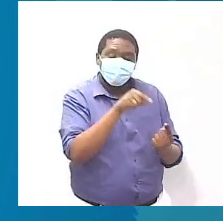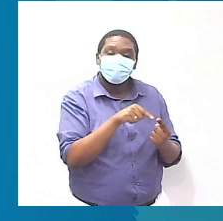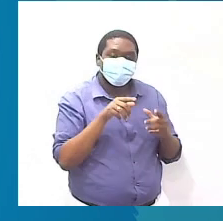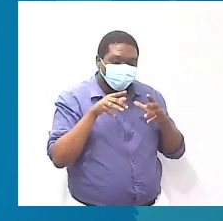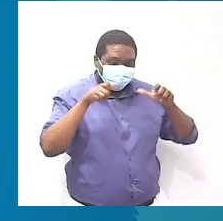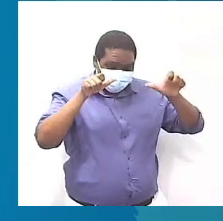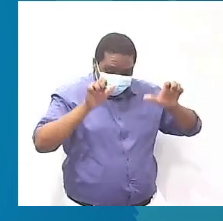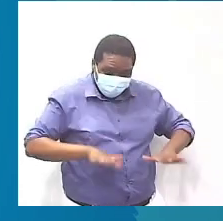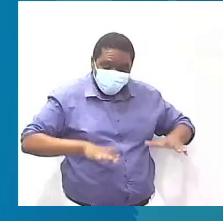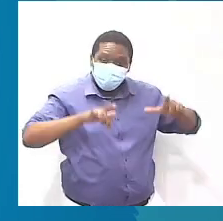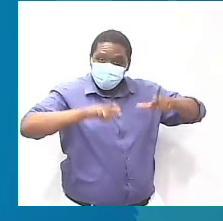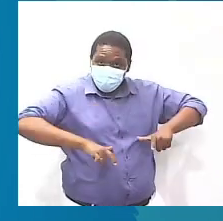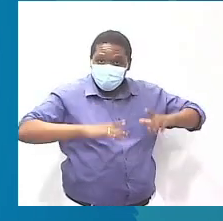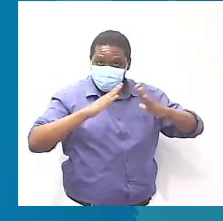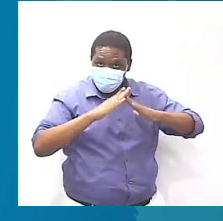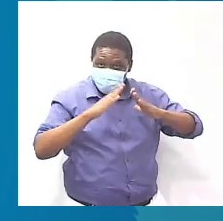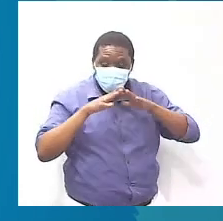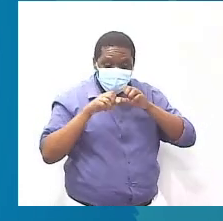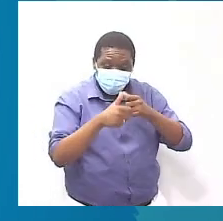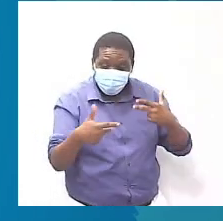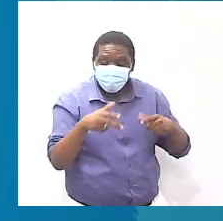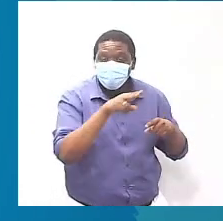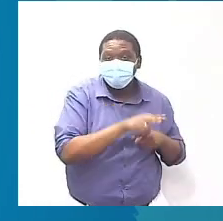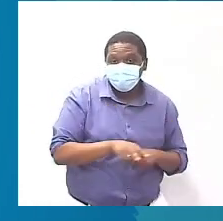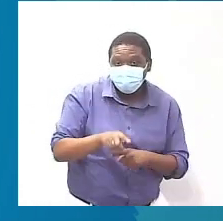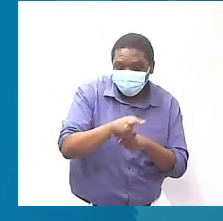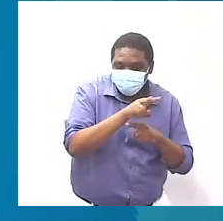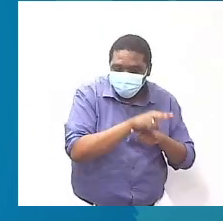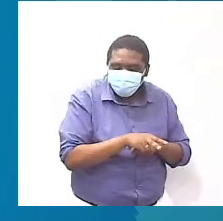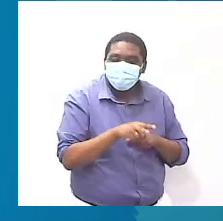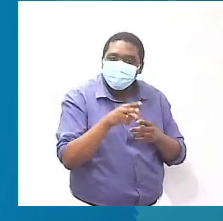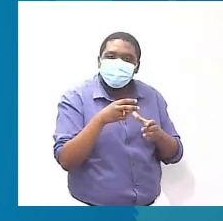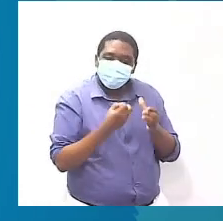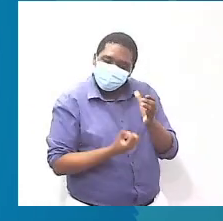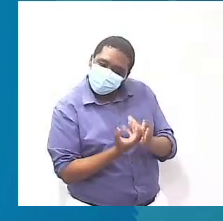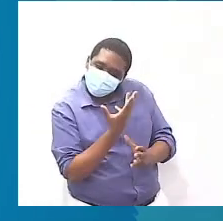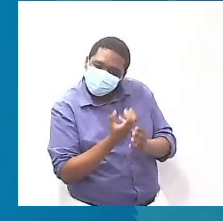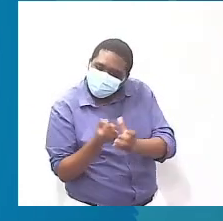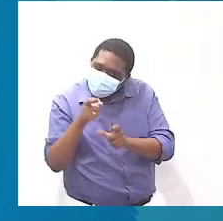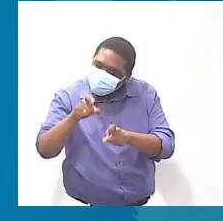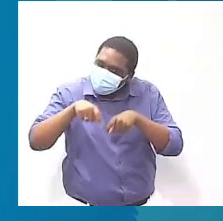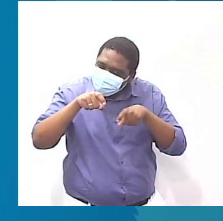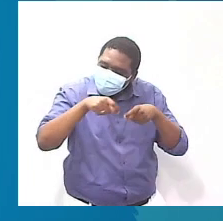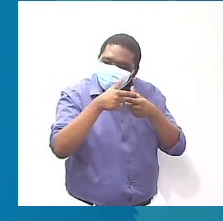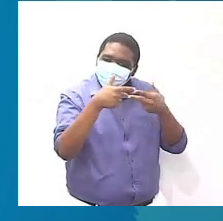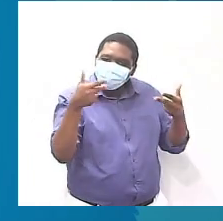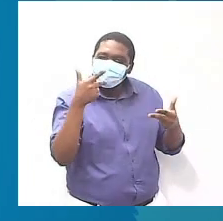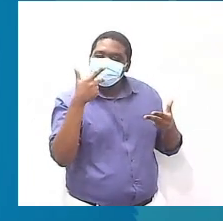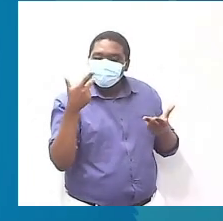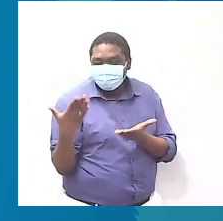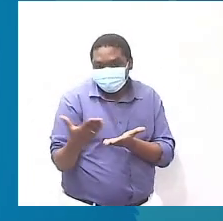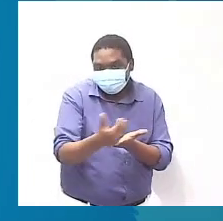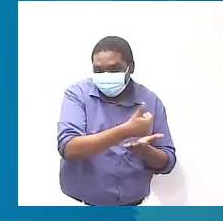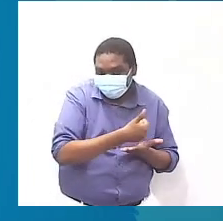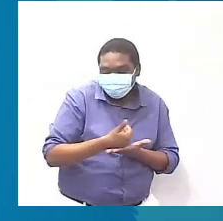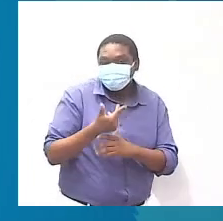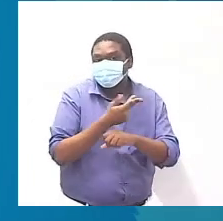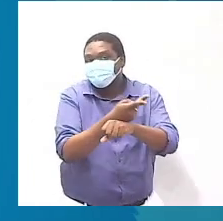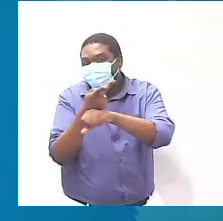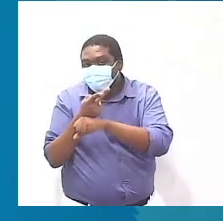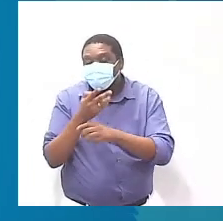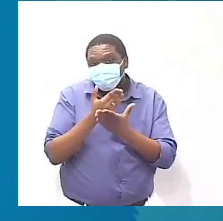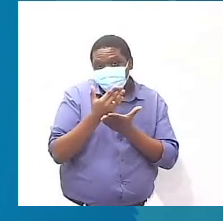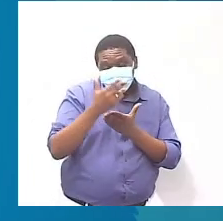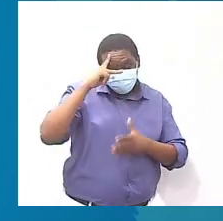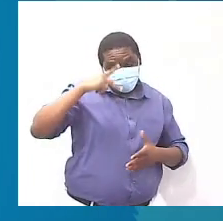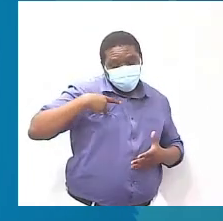no local, domesticando animais e fazendo o plantio daquilo que ele perdia muito tempo colhendo na mata. Ele começou a